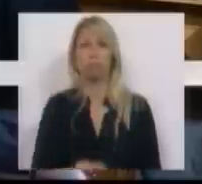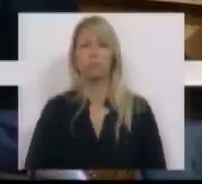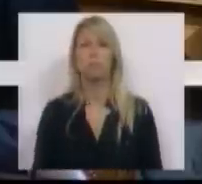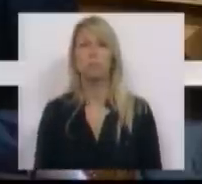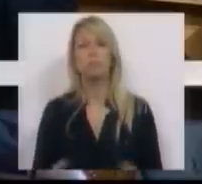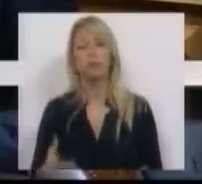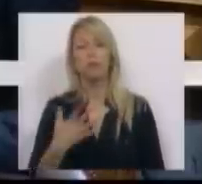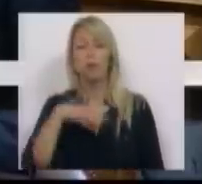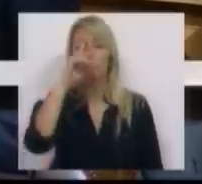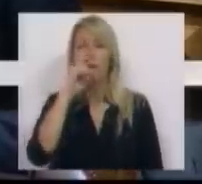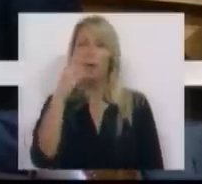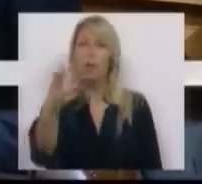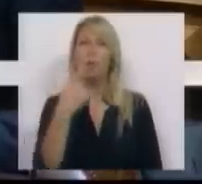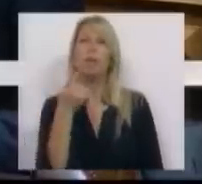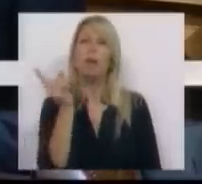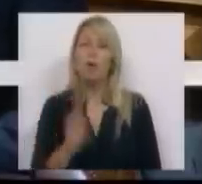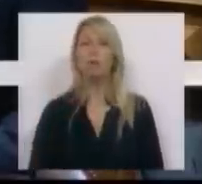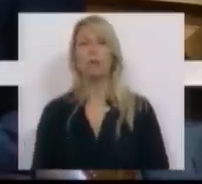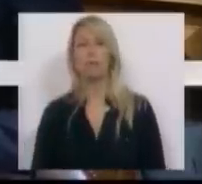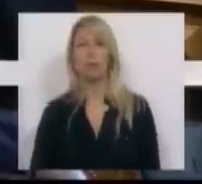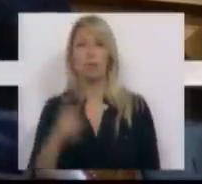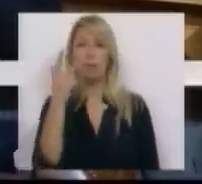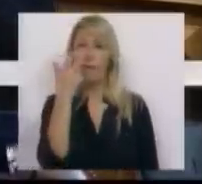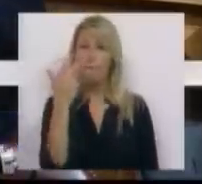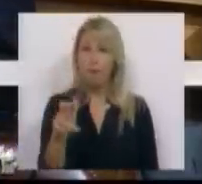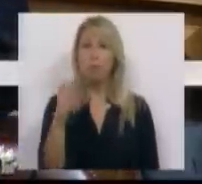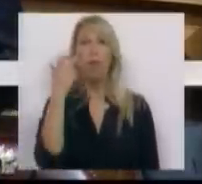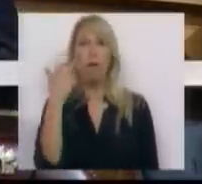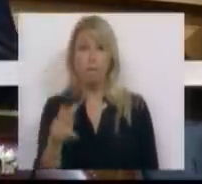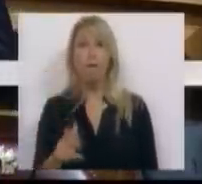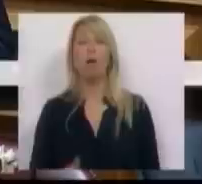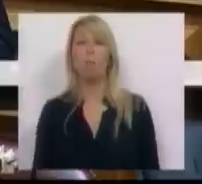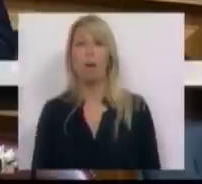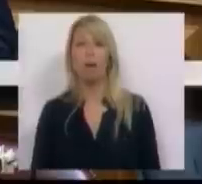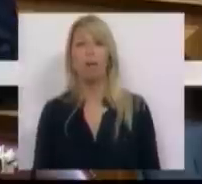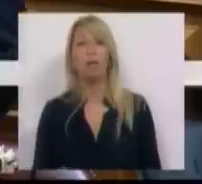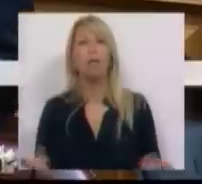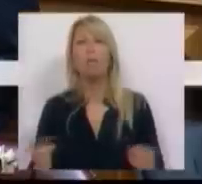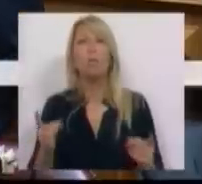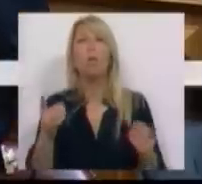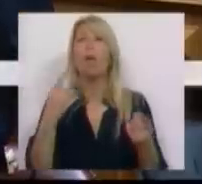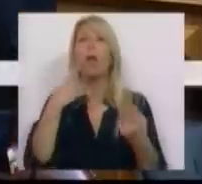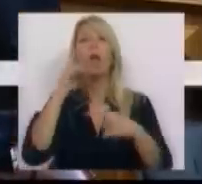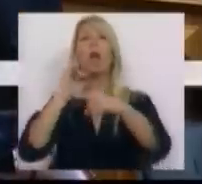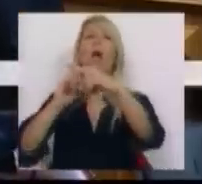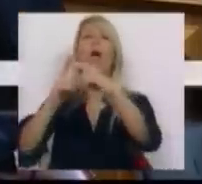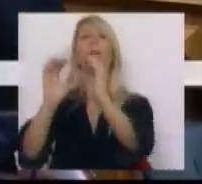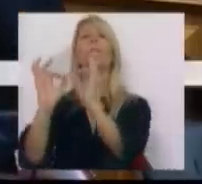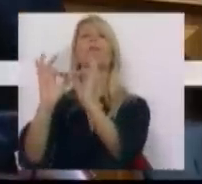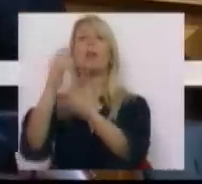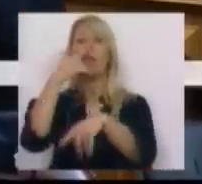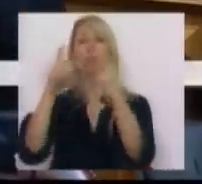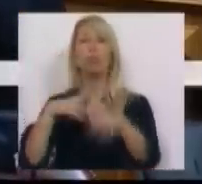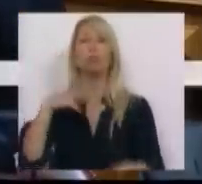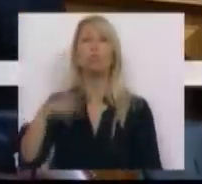quero recordar-lhe uma vez mais que as pensões e as reformas não são um privilégio dos portugueses que trabalharam uma